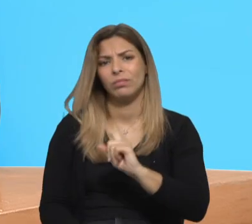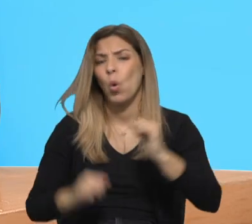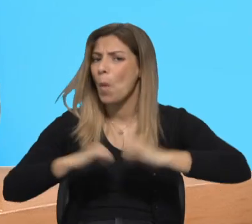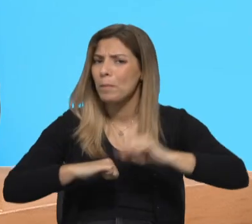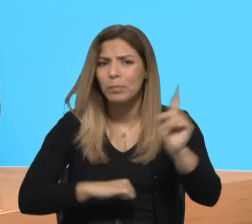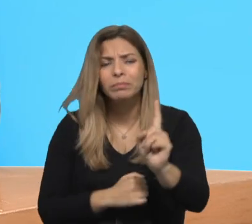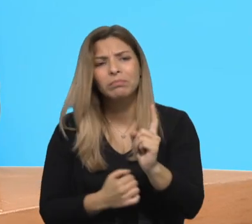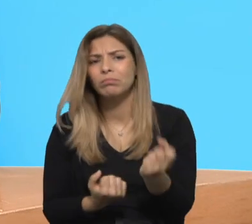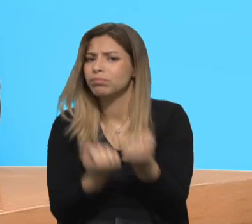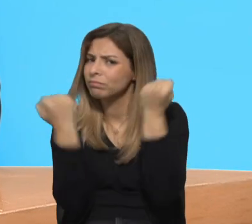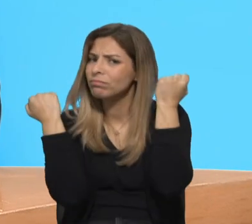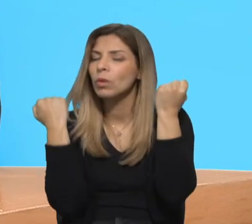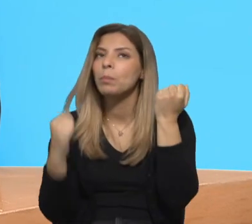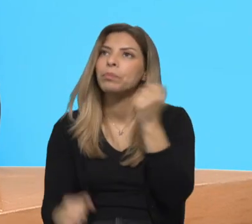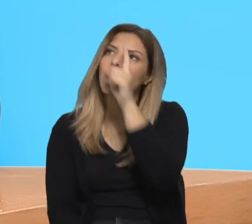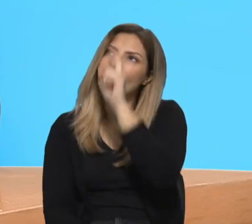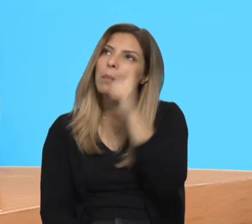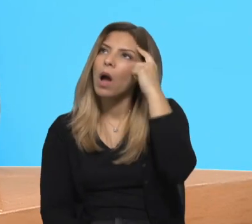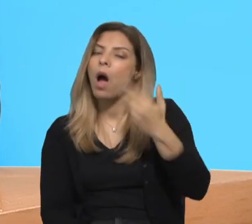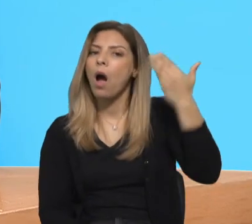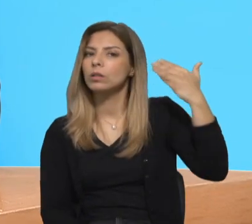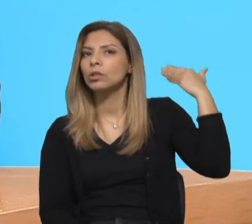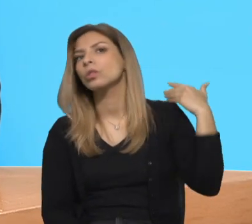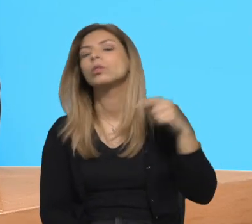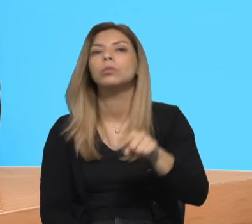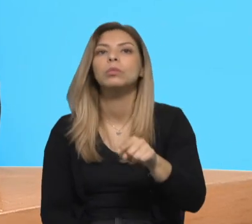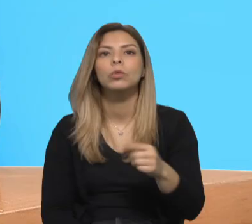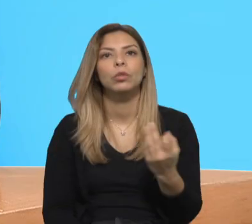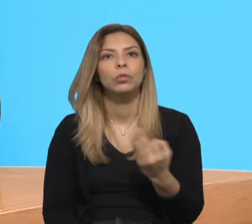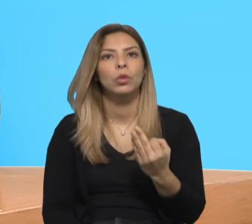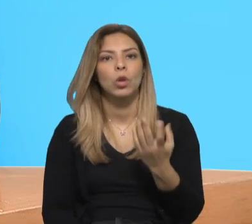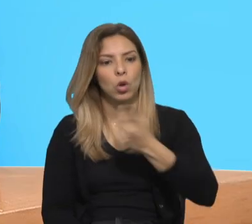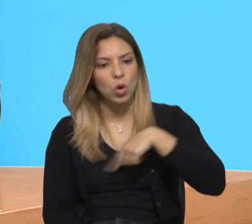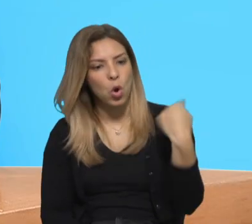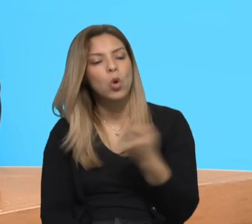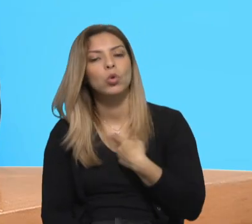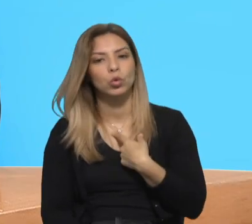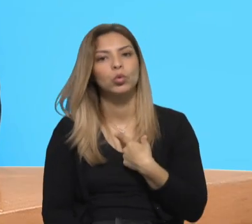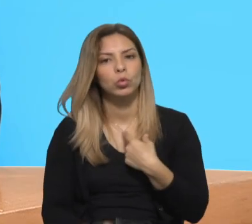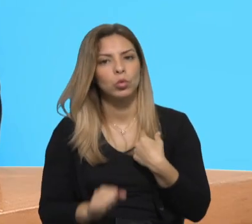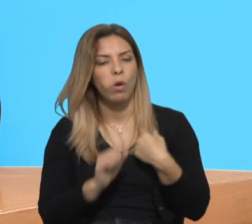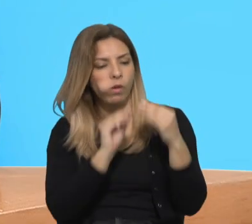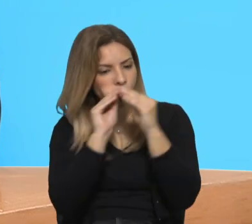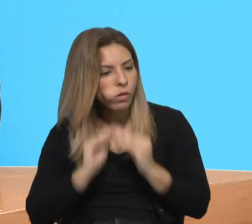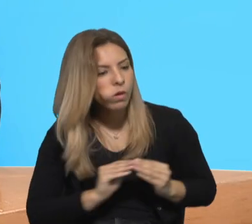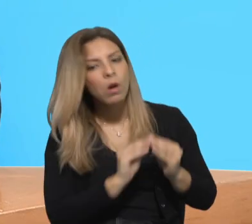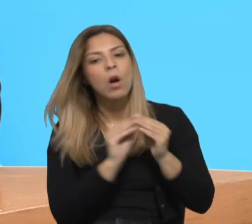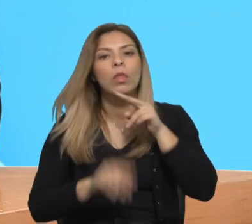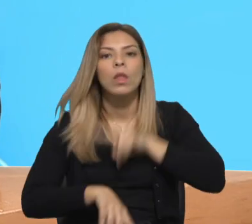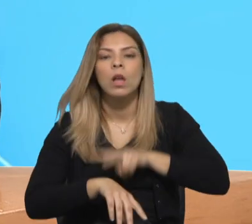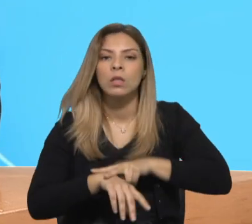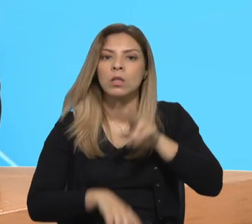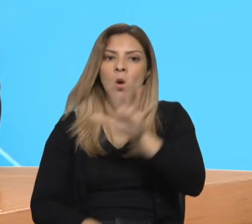contestamos. Estou-me a lembrar de uma ocasião, termos-nos juntado um grupo de dirigentes